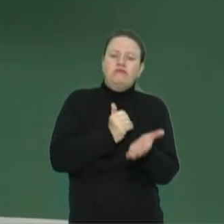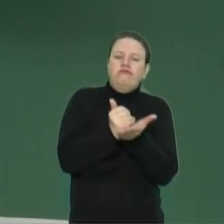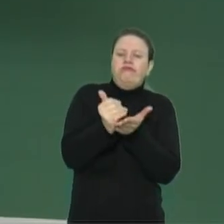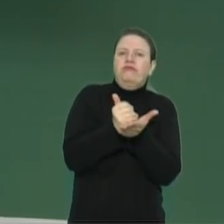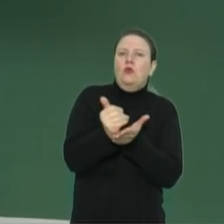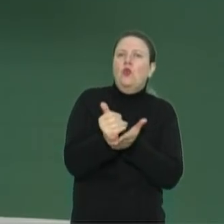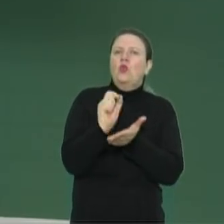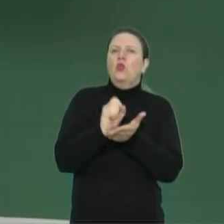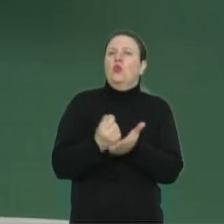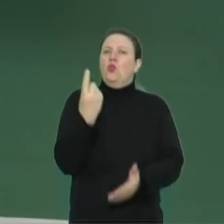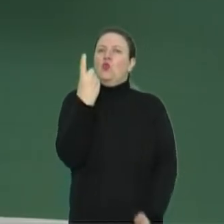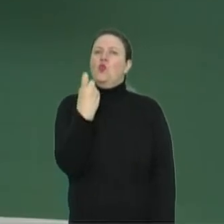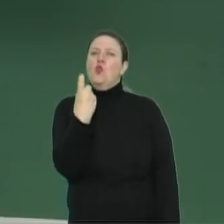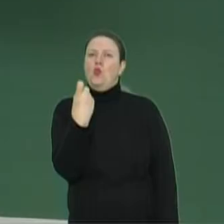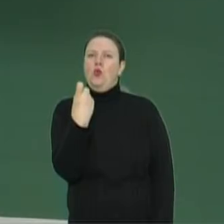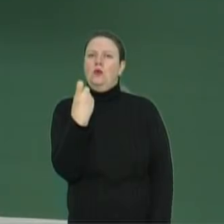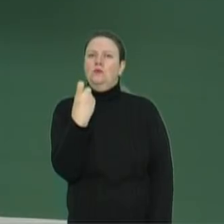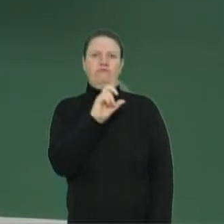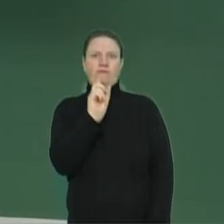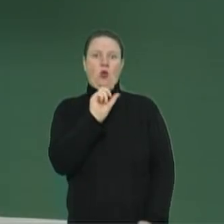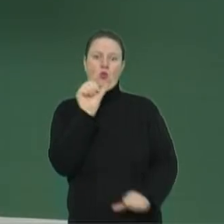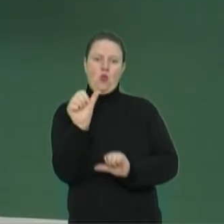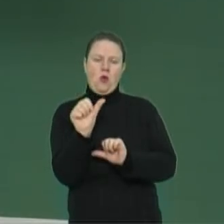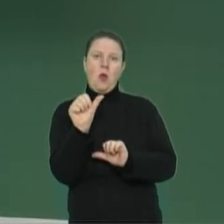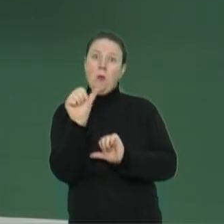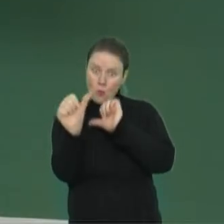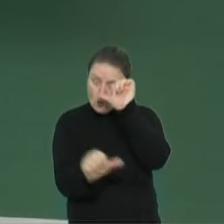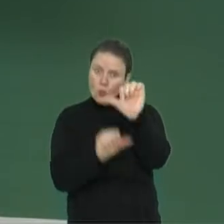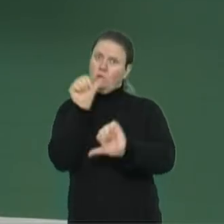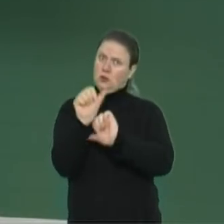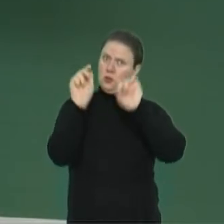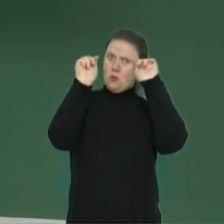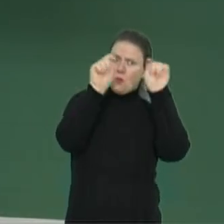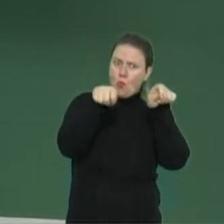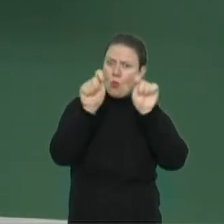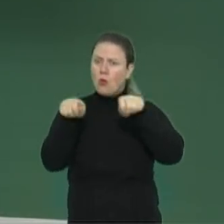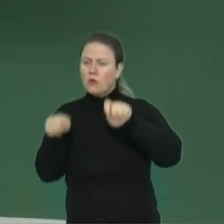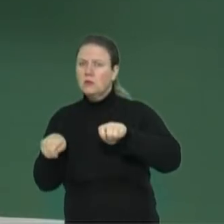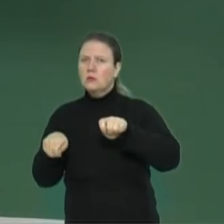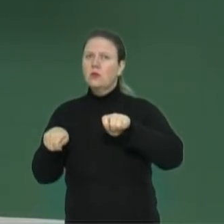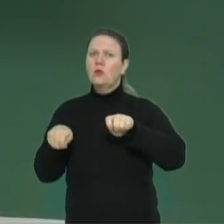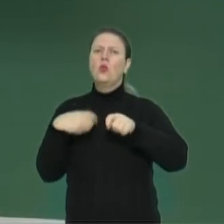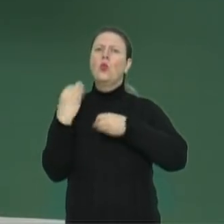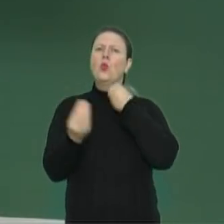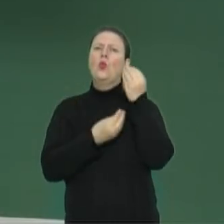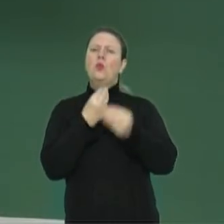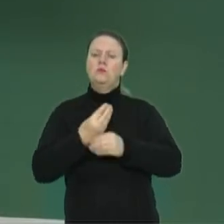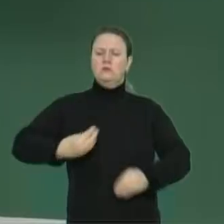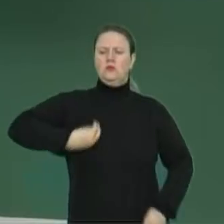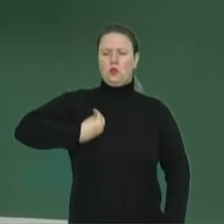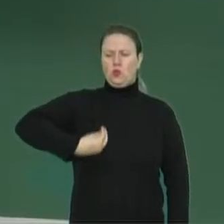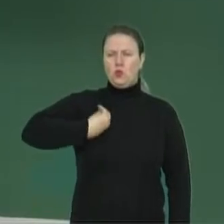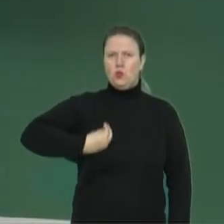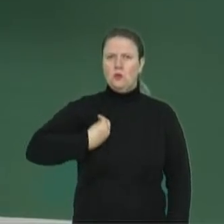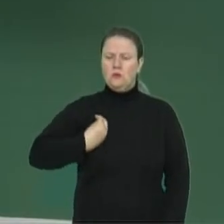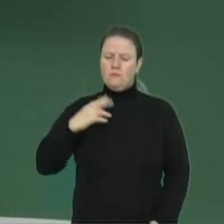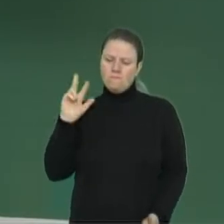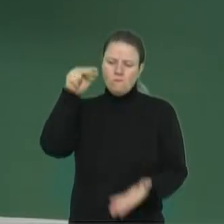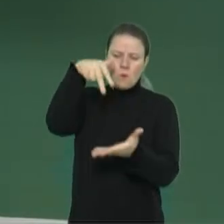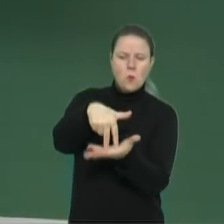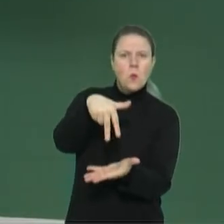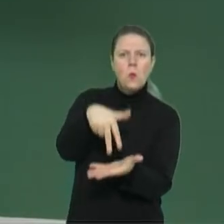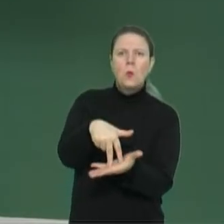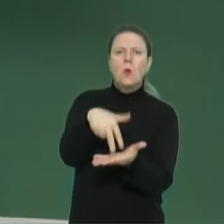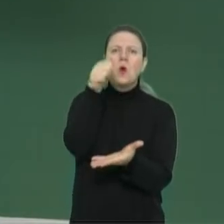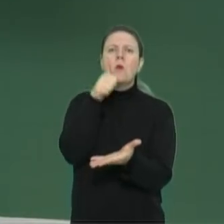única e imutável, né? Mas a partir do desenvolvimento das condições existenciais que colocaram a mulher, né, como um